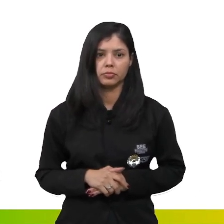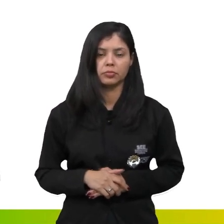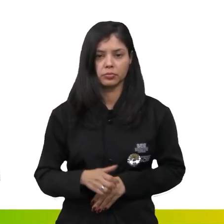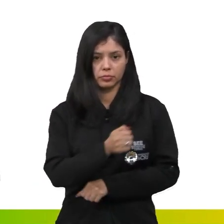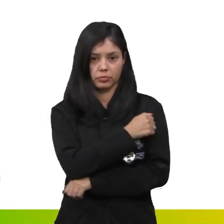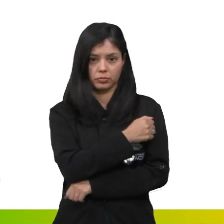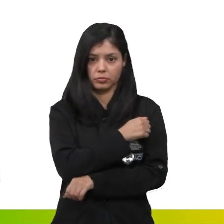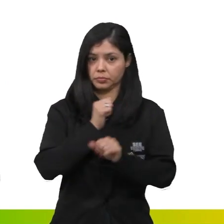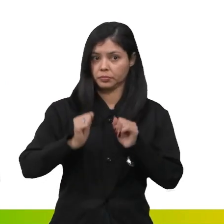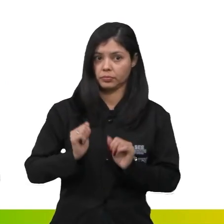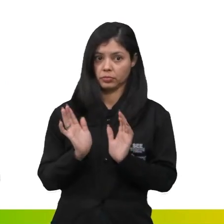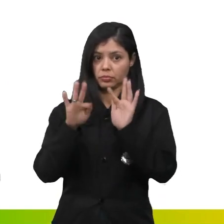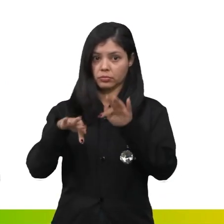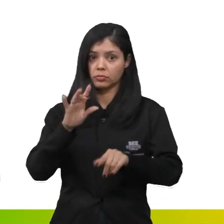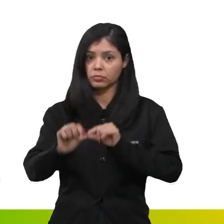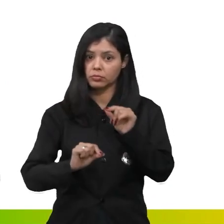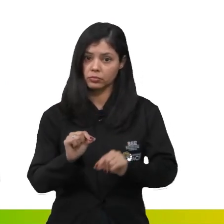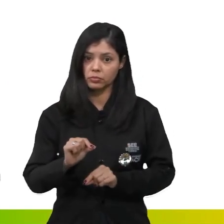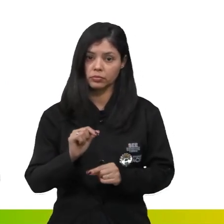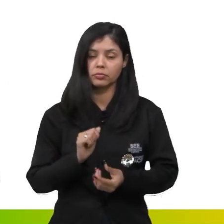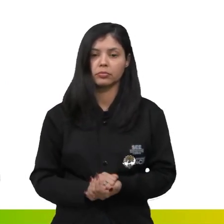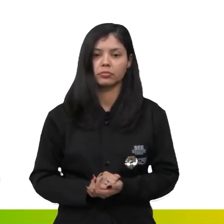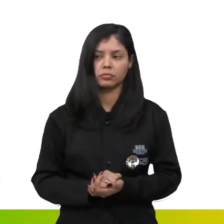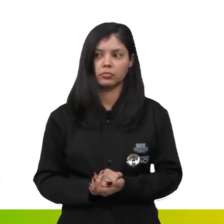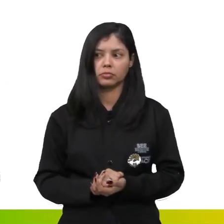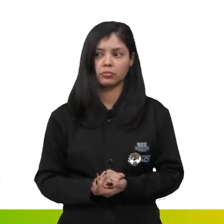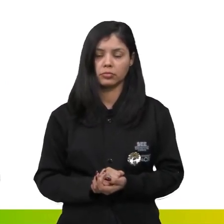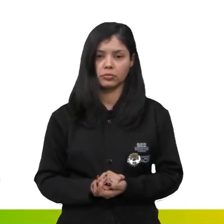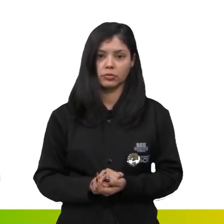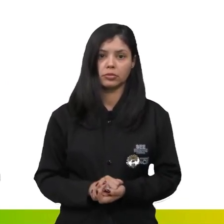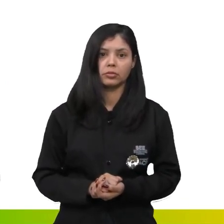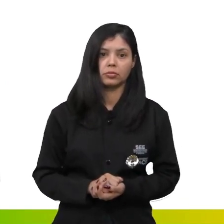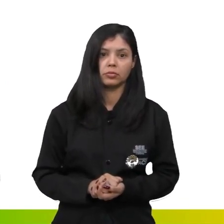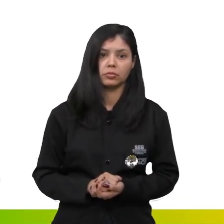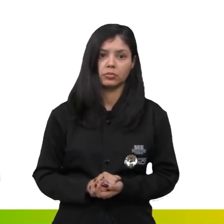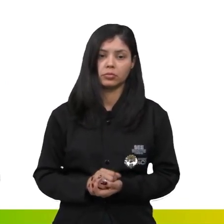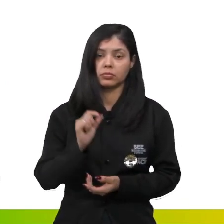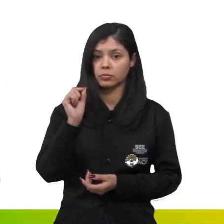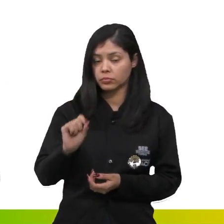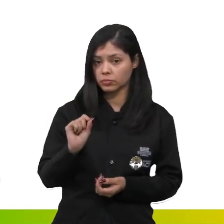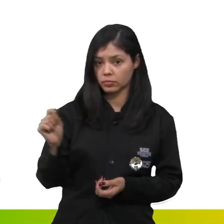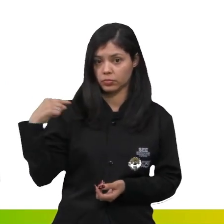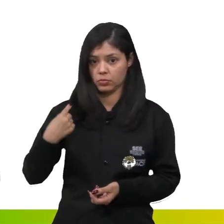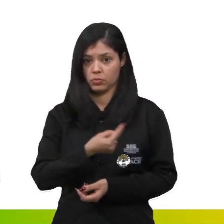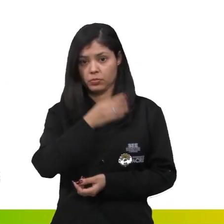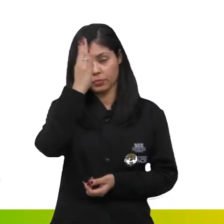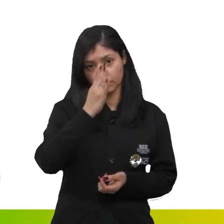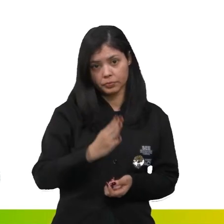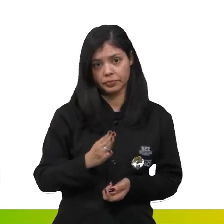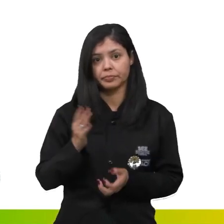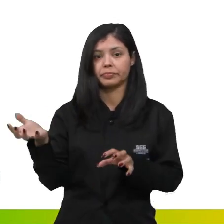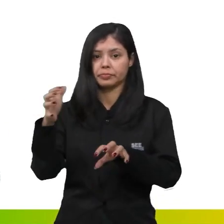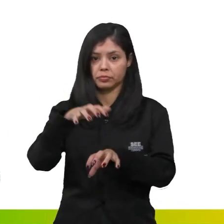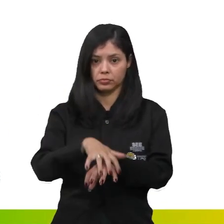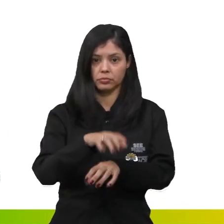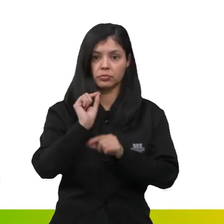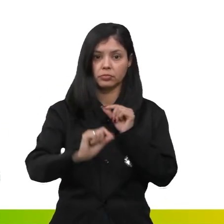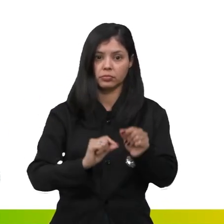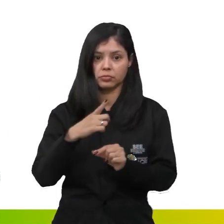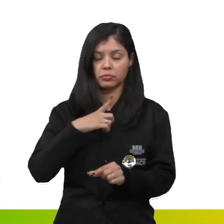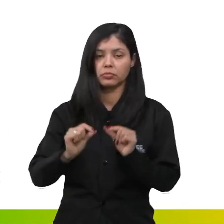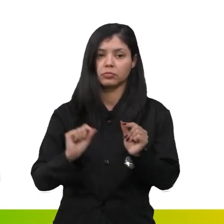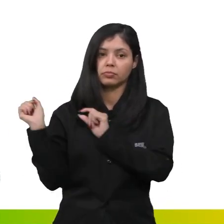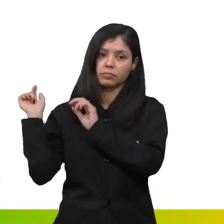Alunos, podemos concluir então o seguinte, tá? Que o nosso Brasil colônia, ele